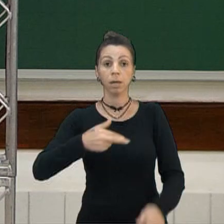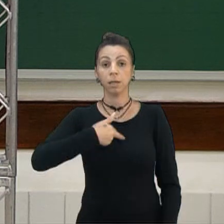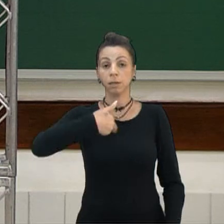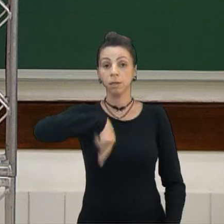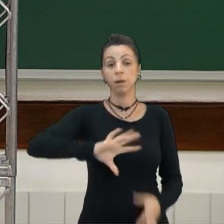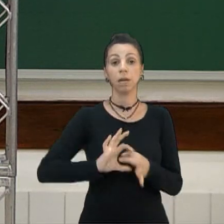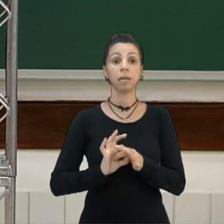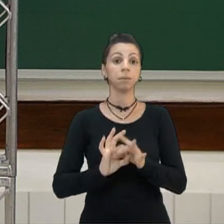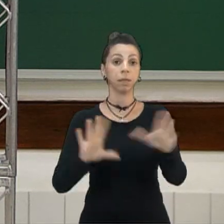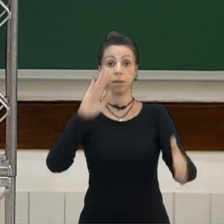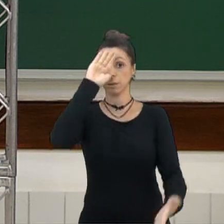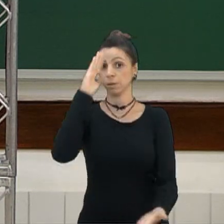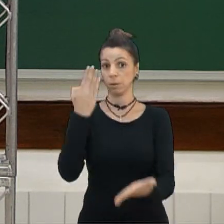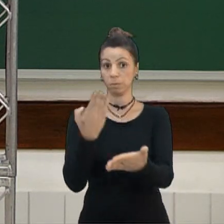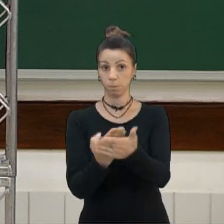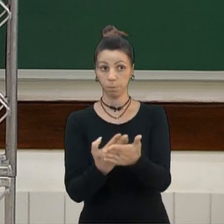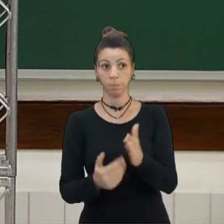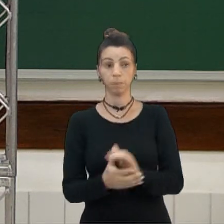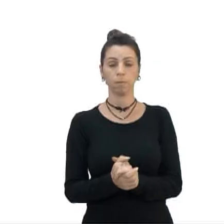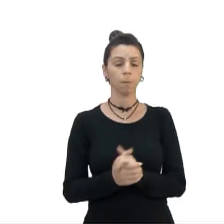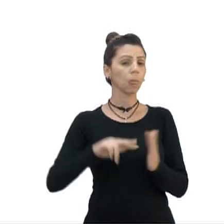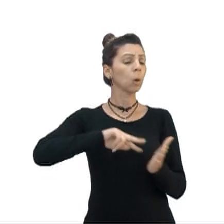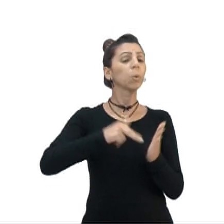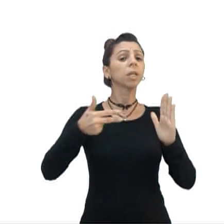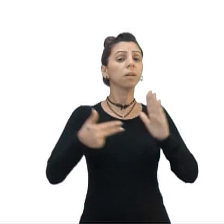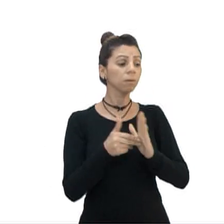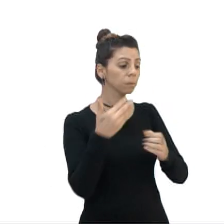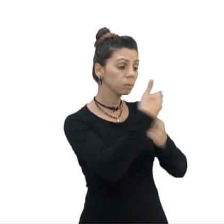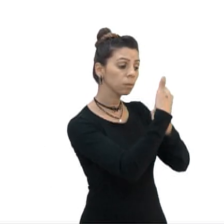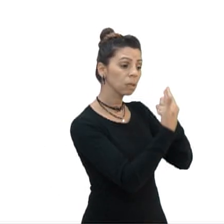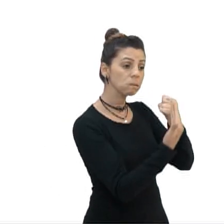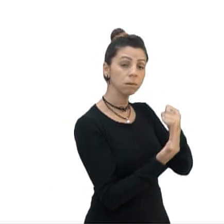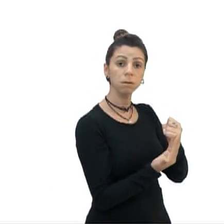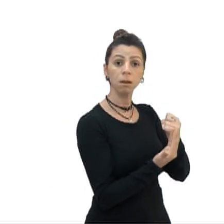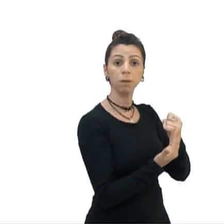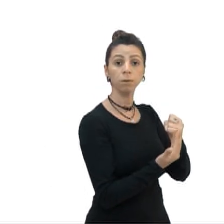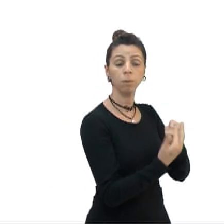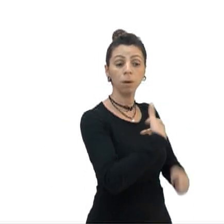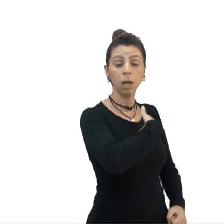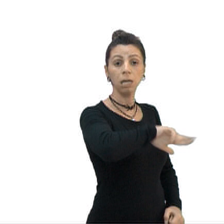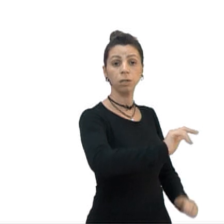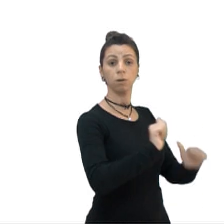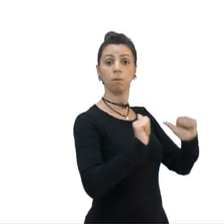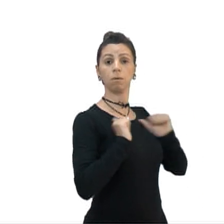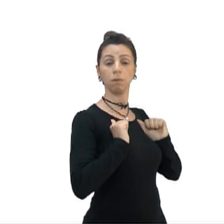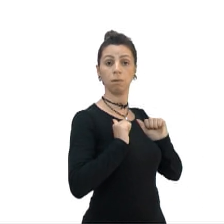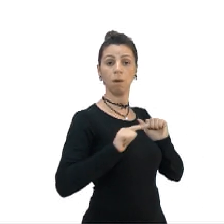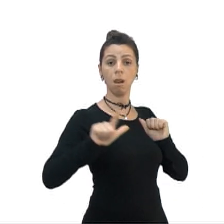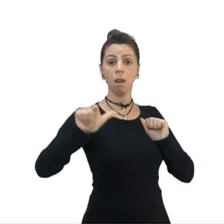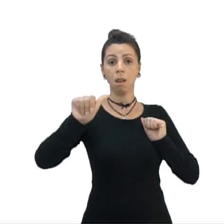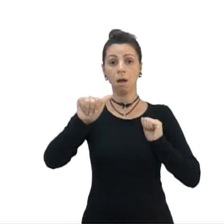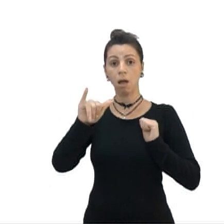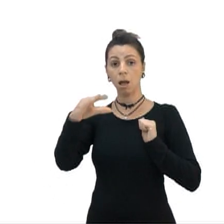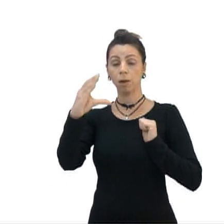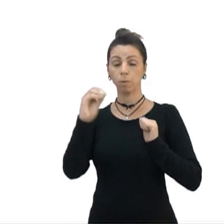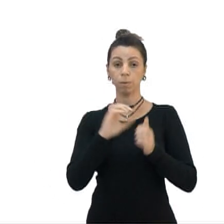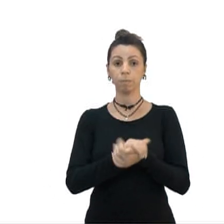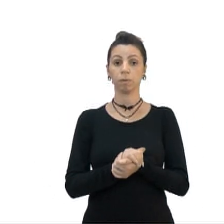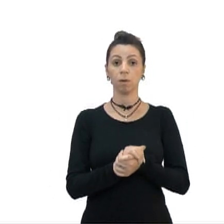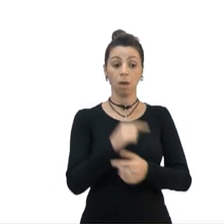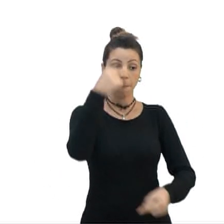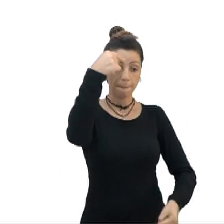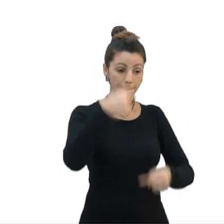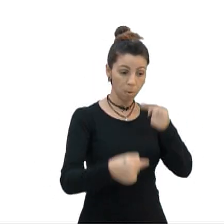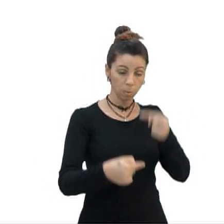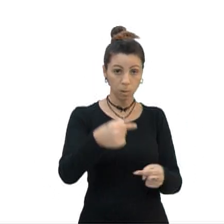crença. Tá? O que é Estado laico, primeiramente? É um Estado político e civil onde não